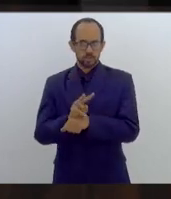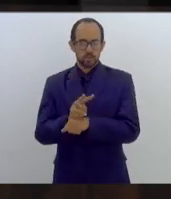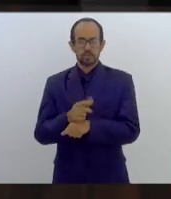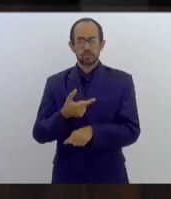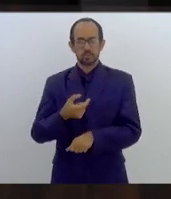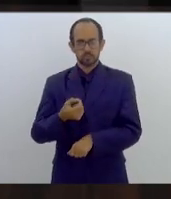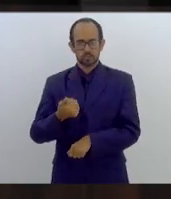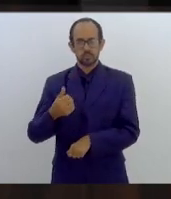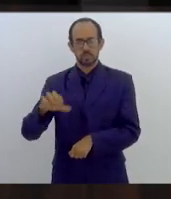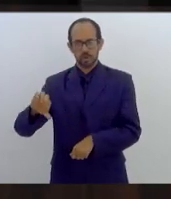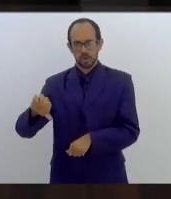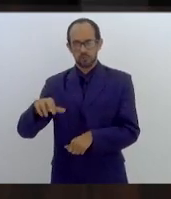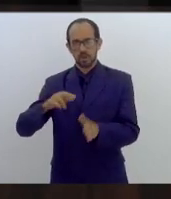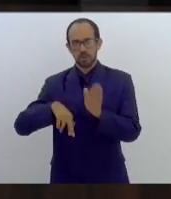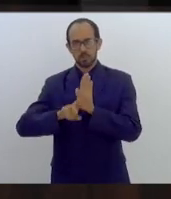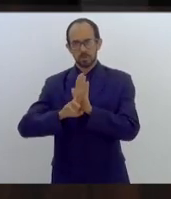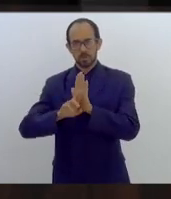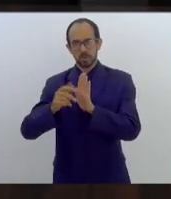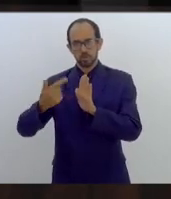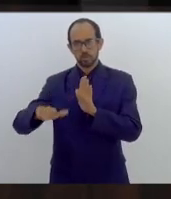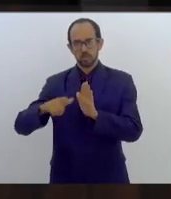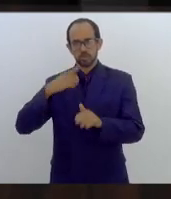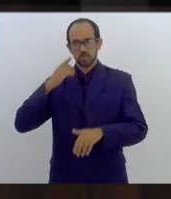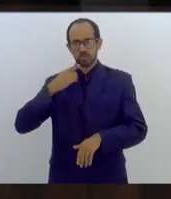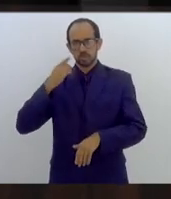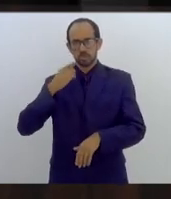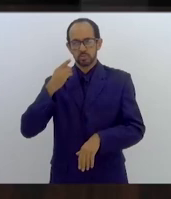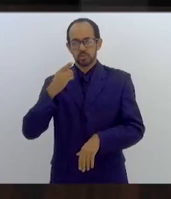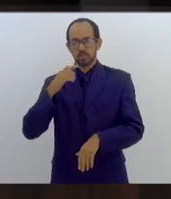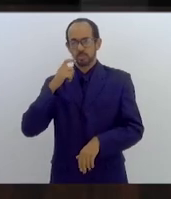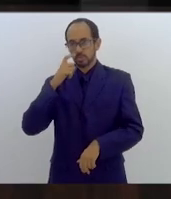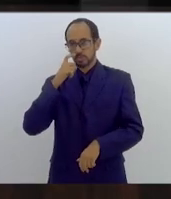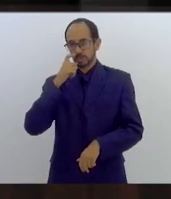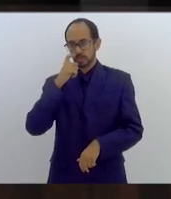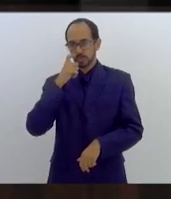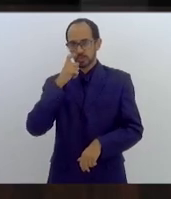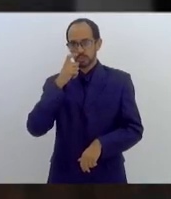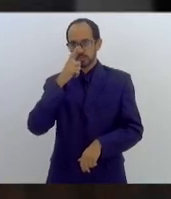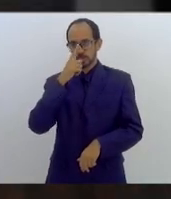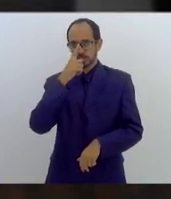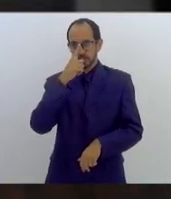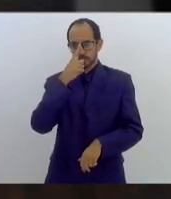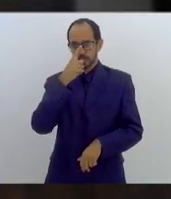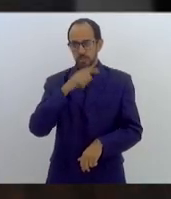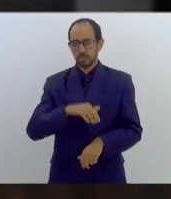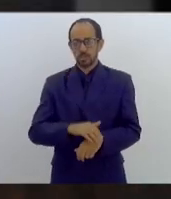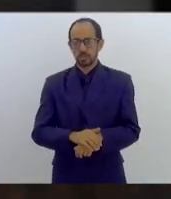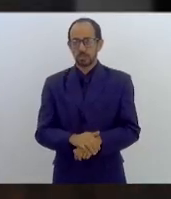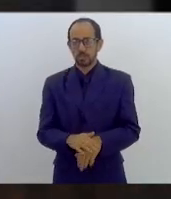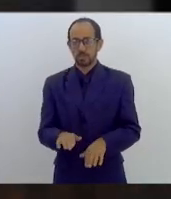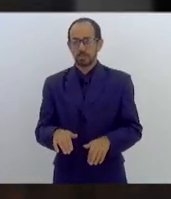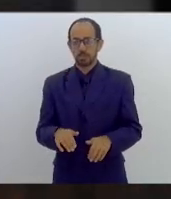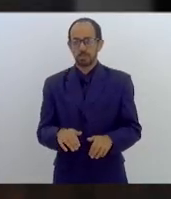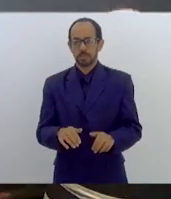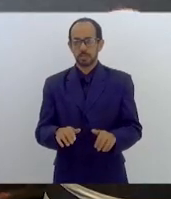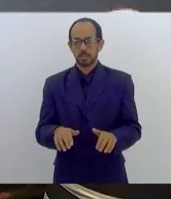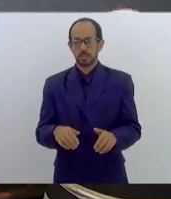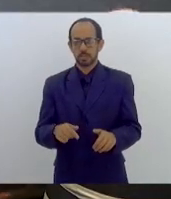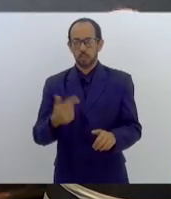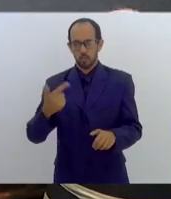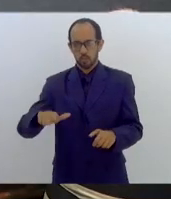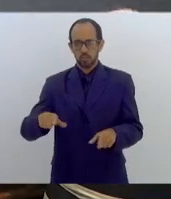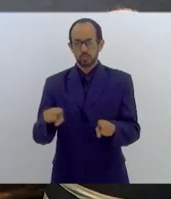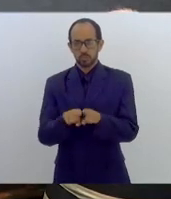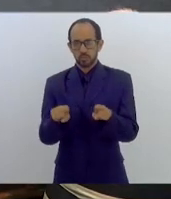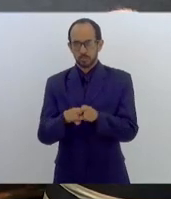demais parlamentares. Tem muito mais do que foi escrito aqui. Eu lembro bem no